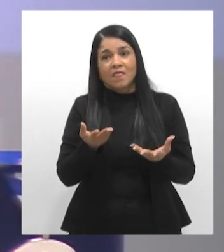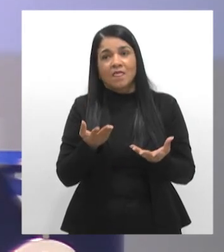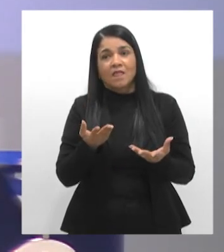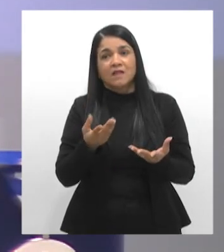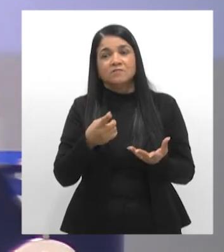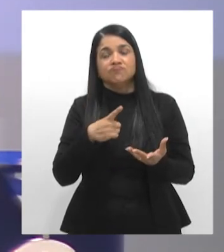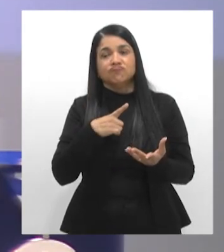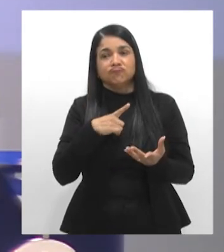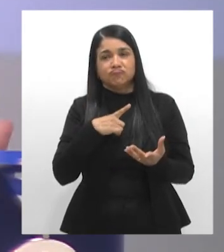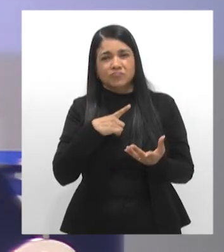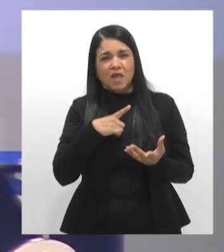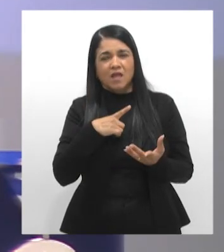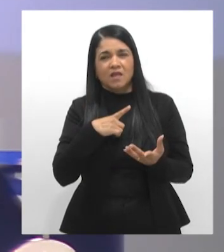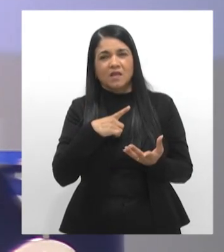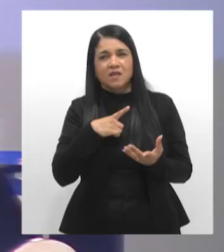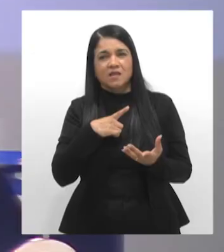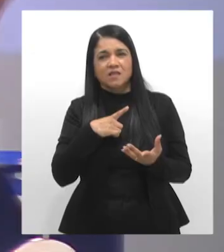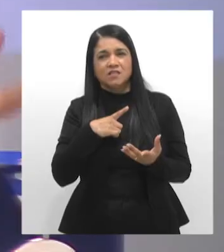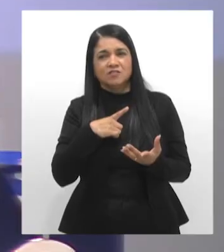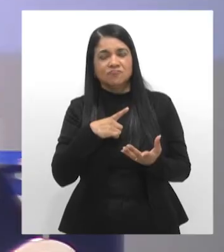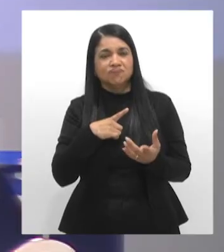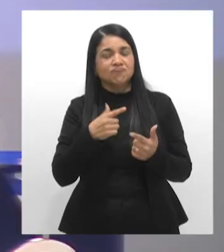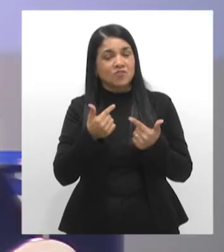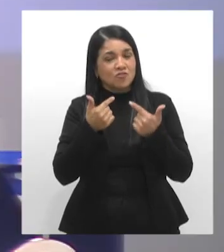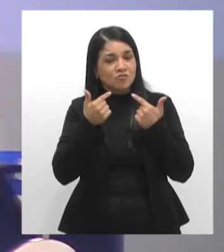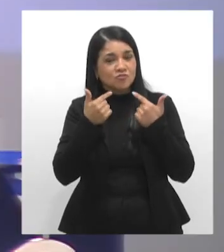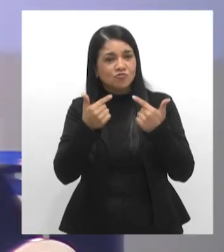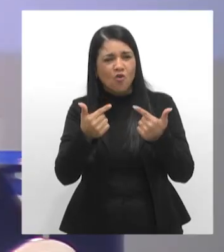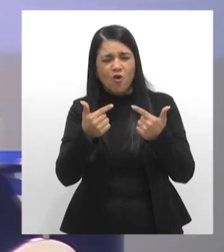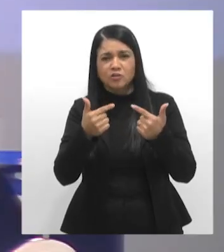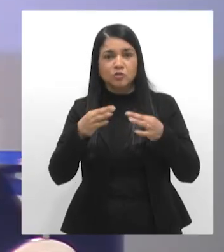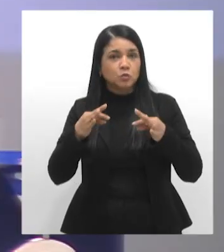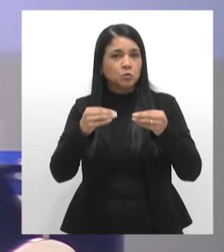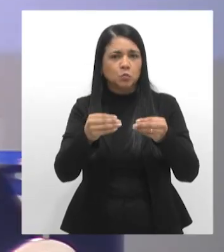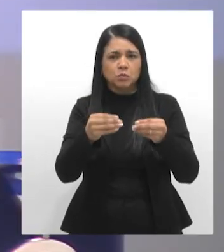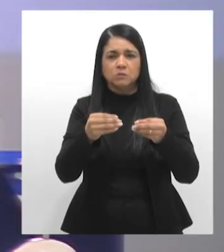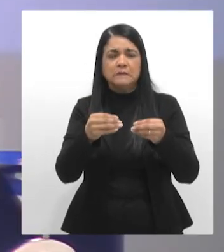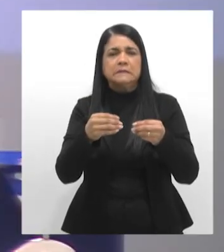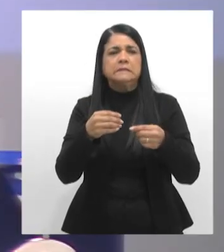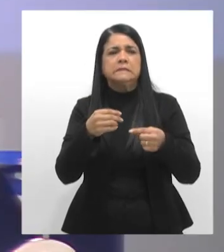depara com toda a sorte de questões.